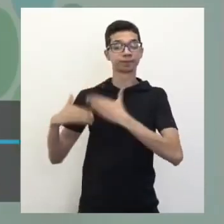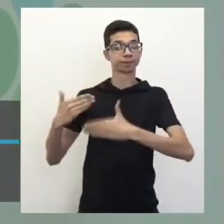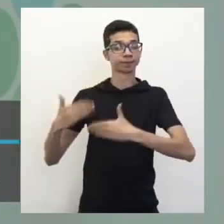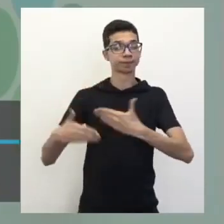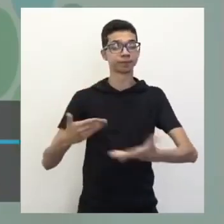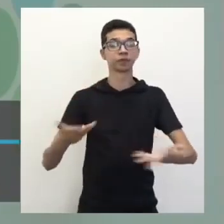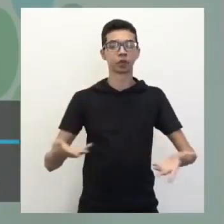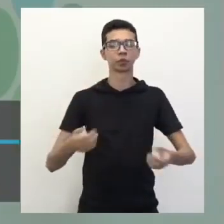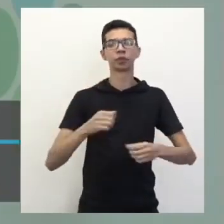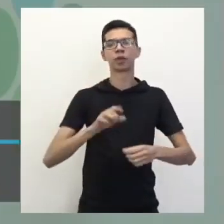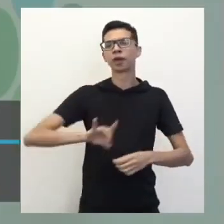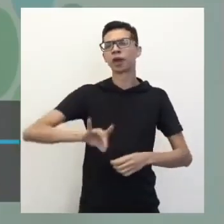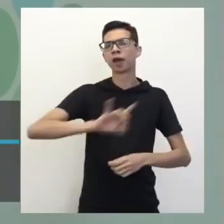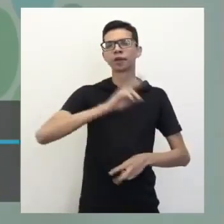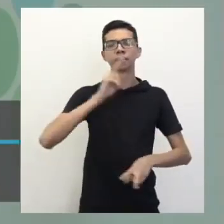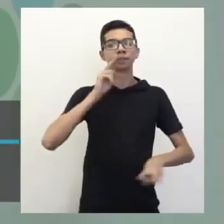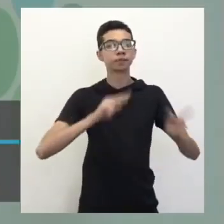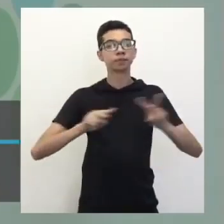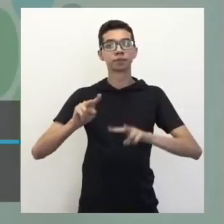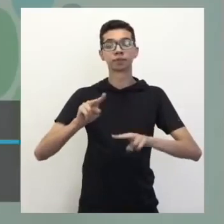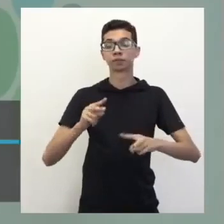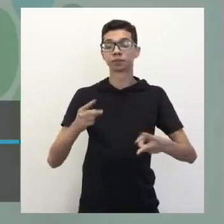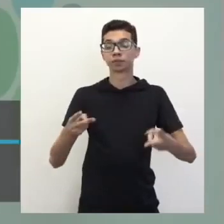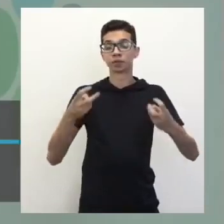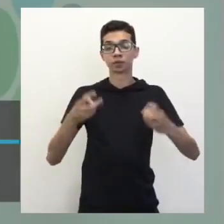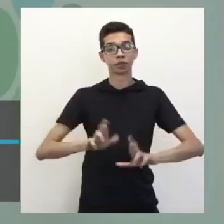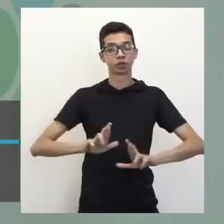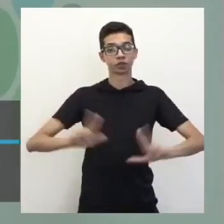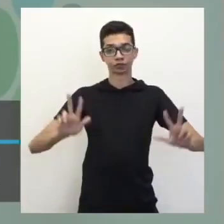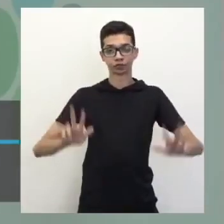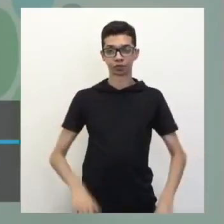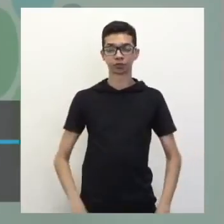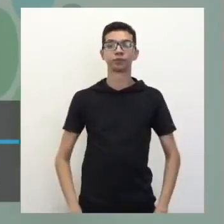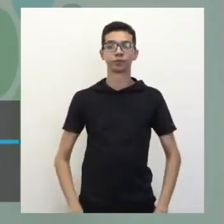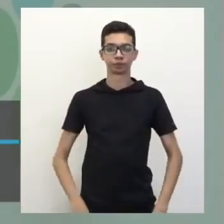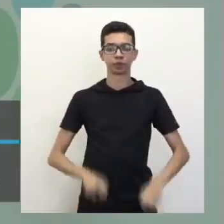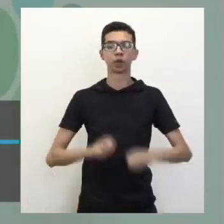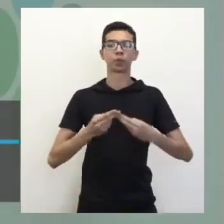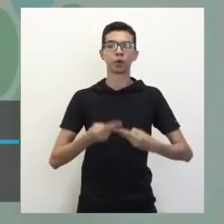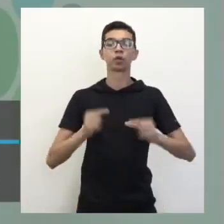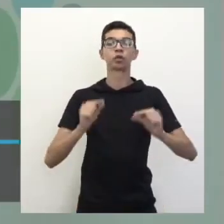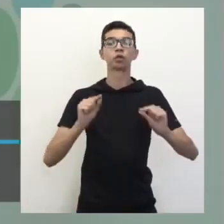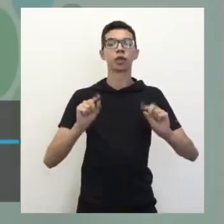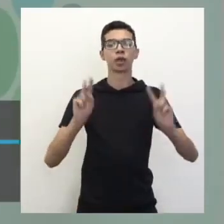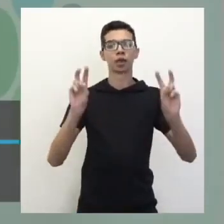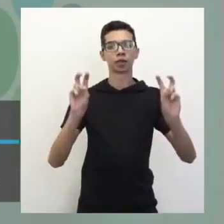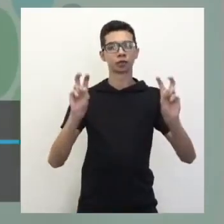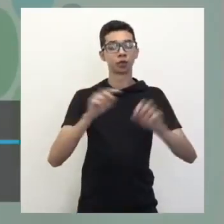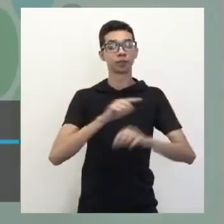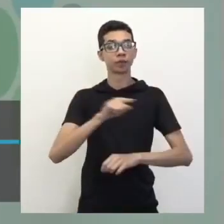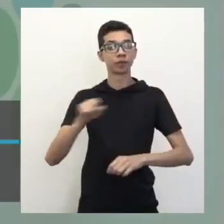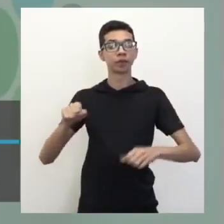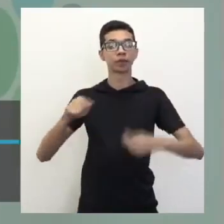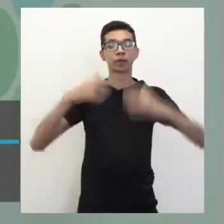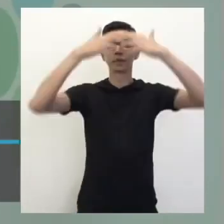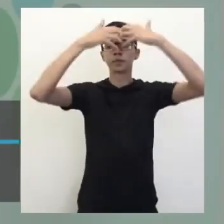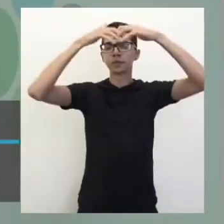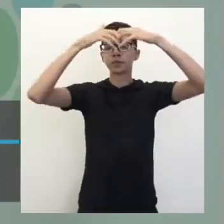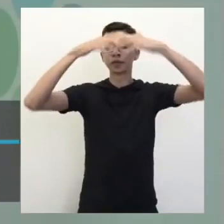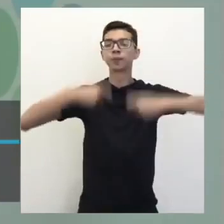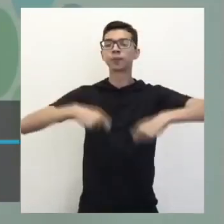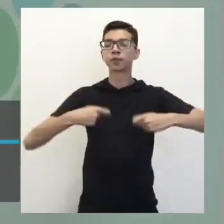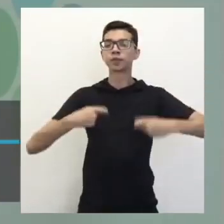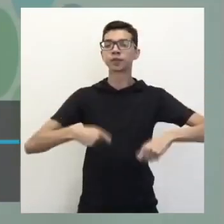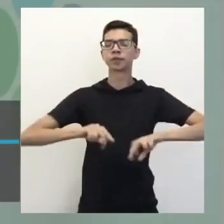perspectivas diferentes, cada uma com a sua fundamentação. Por isso que esse é um tema que exige da gente reflexão, aprofundamento,